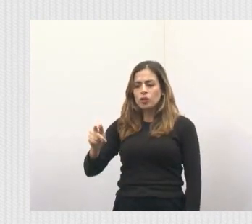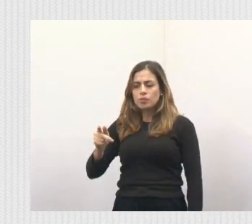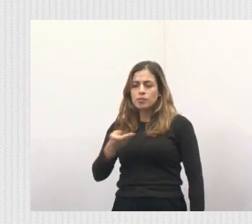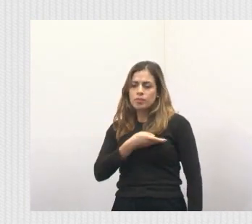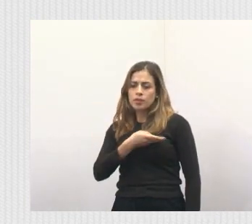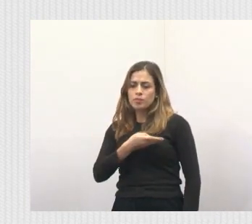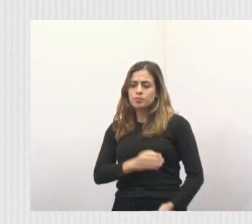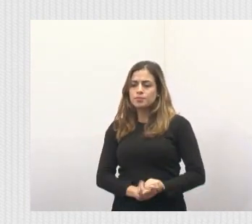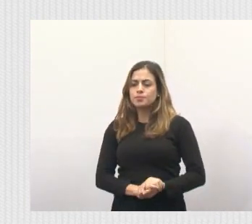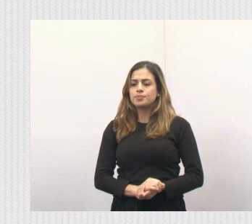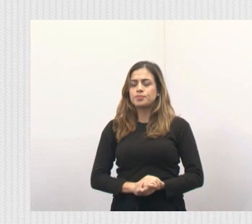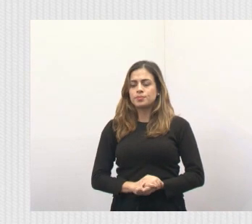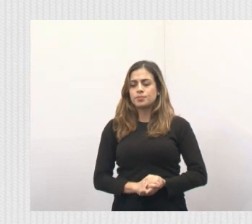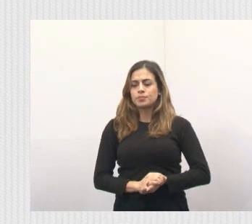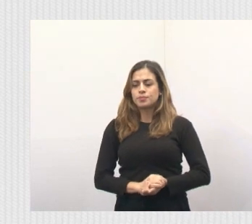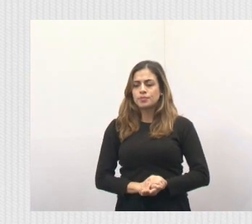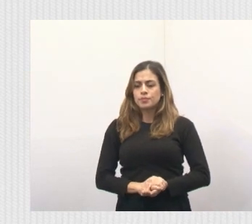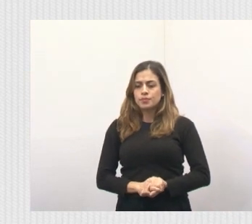colega.